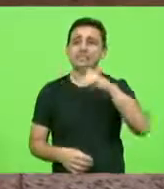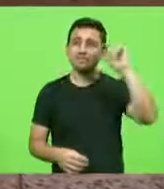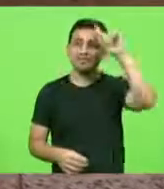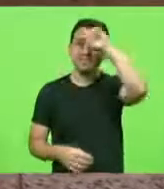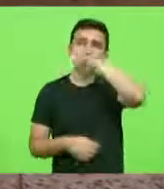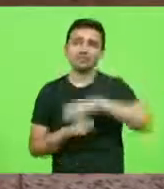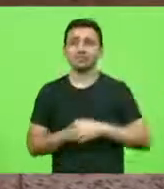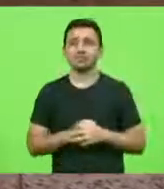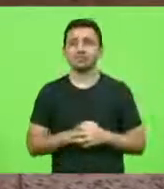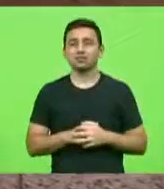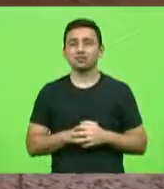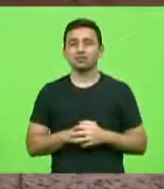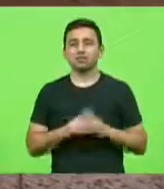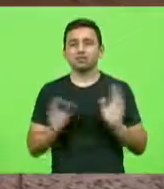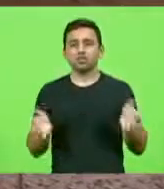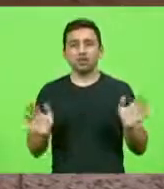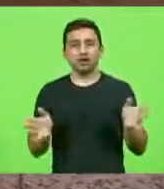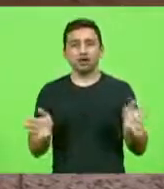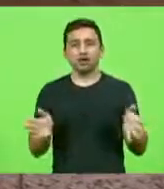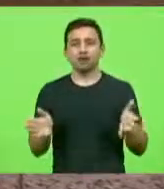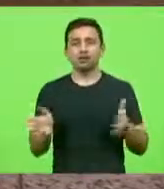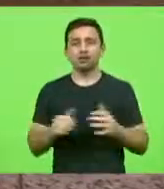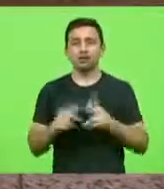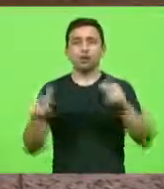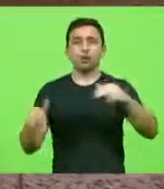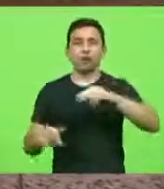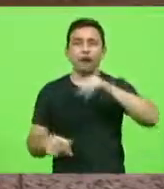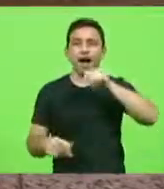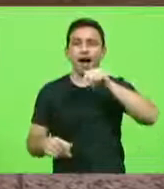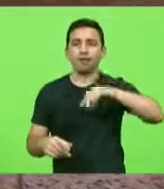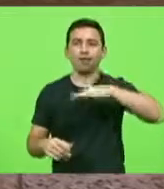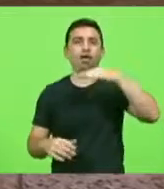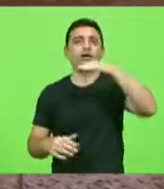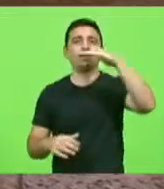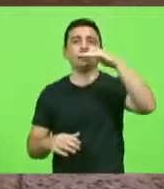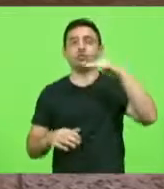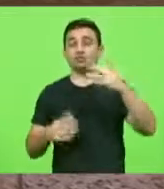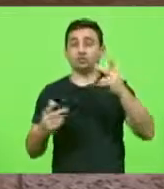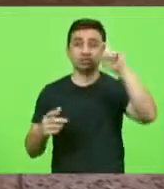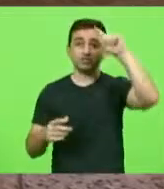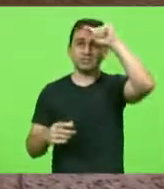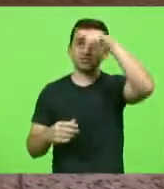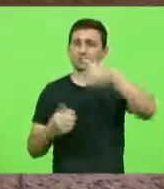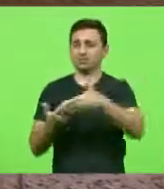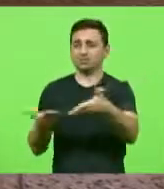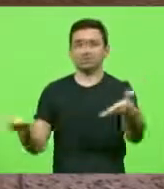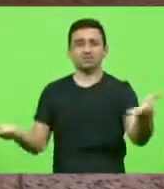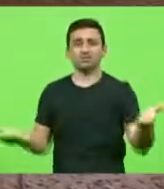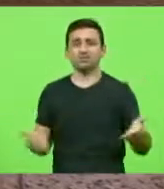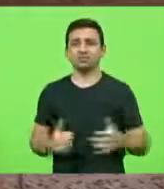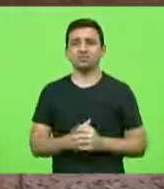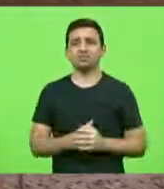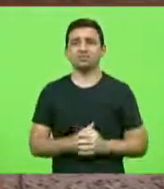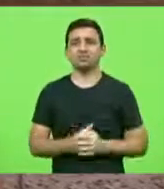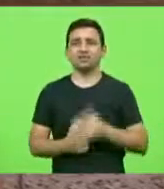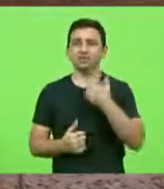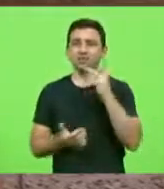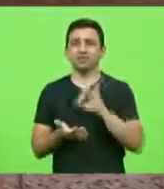com a água, se ele já não está se afogando, ele está prestes a se afogar, vamos falar a verdade. O cara